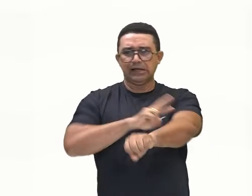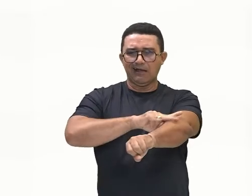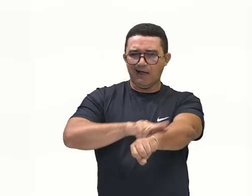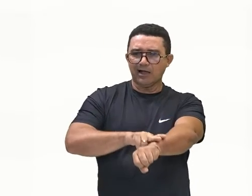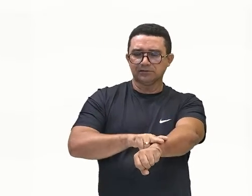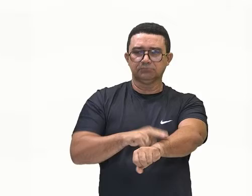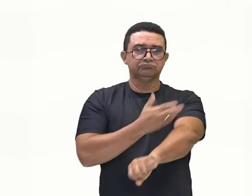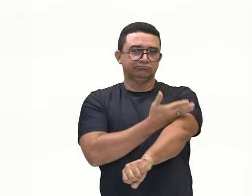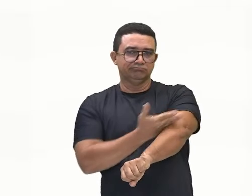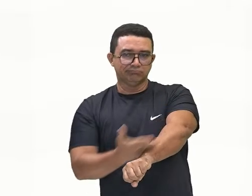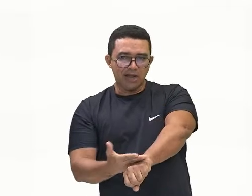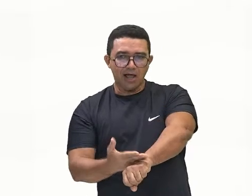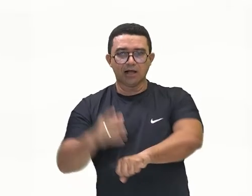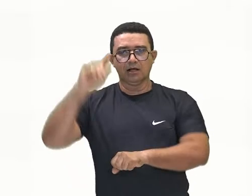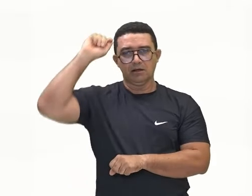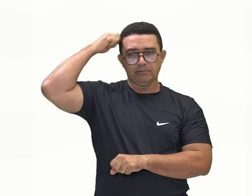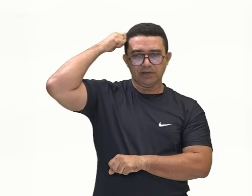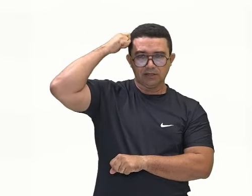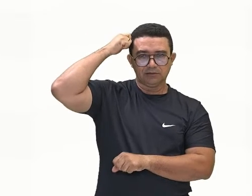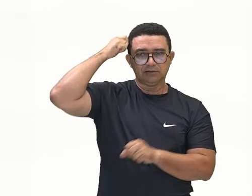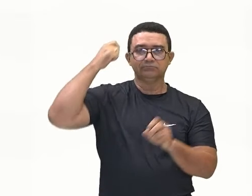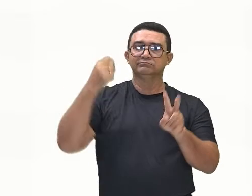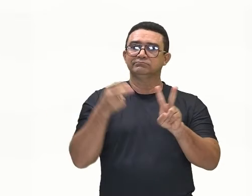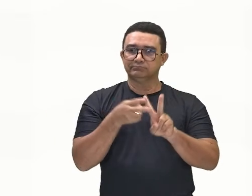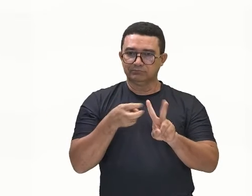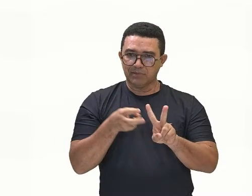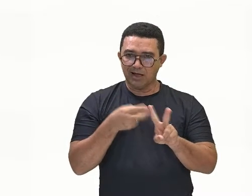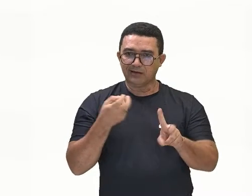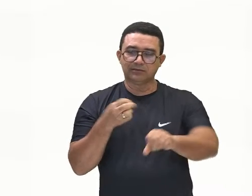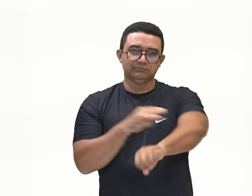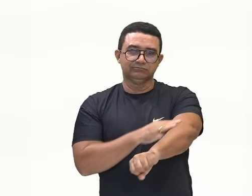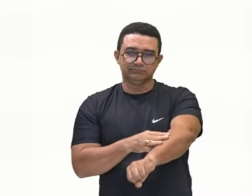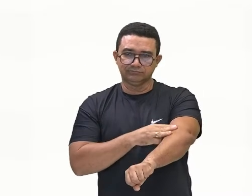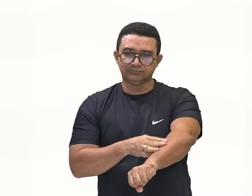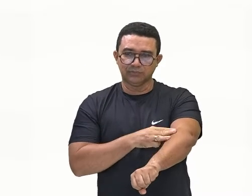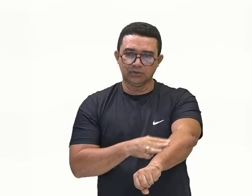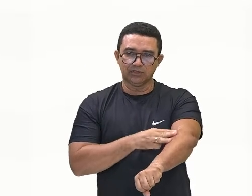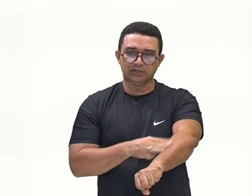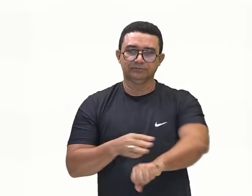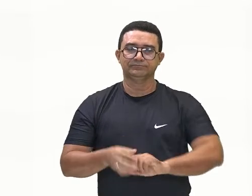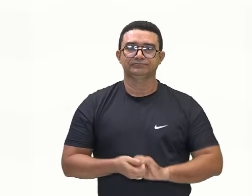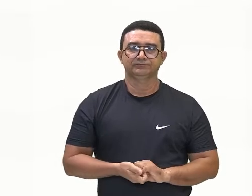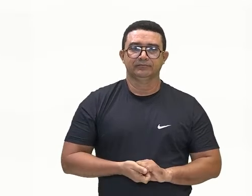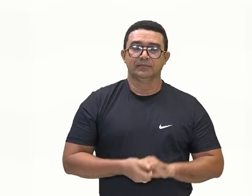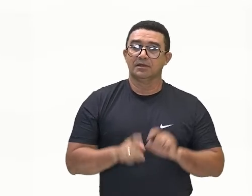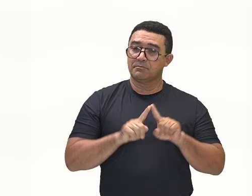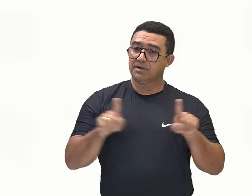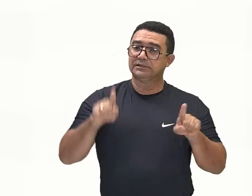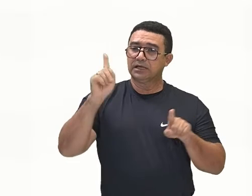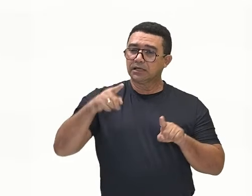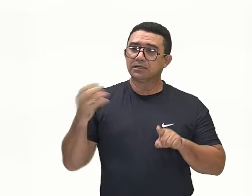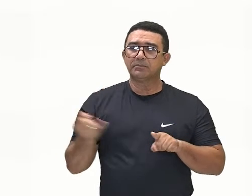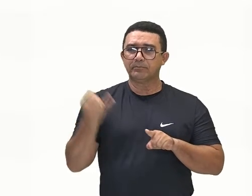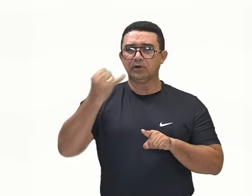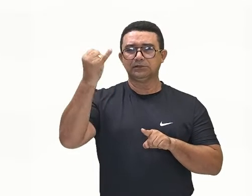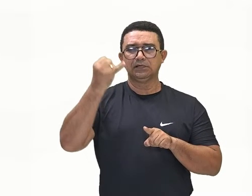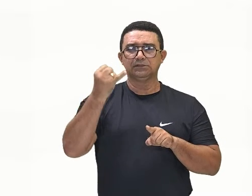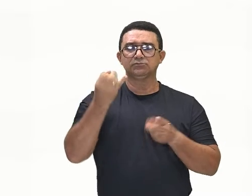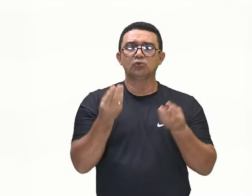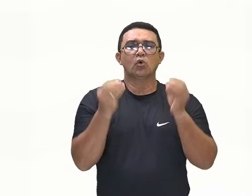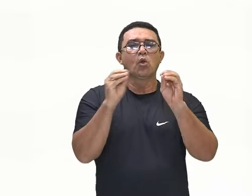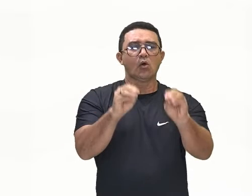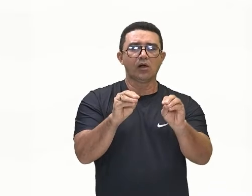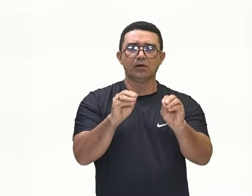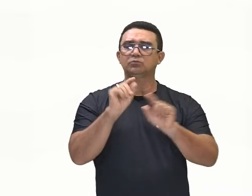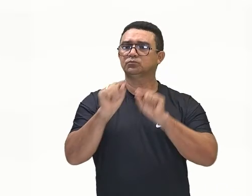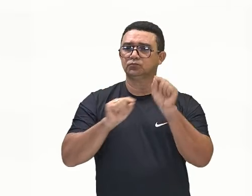incluindo branca, preta, a própria parda, e indígena. O que é importante colocar e novamente reforçar